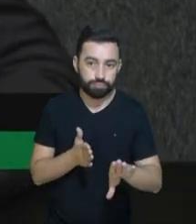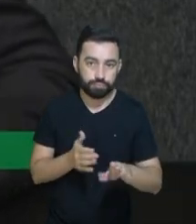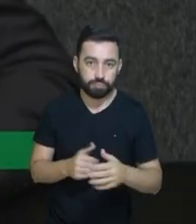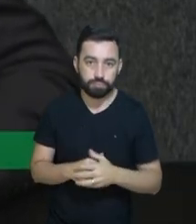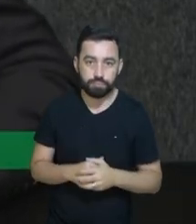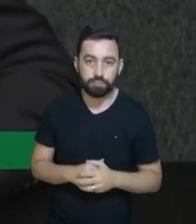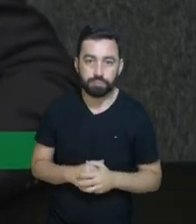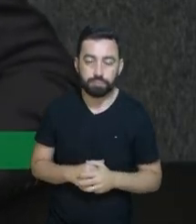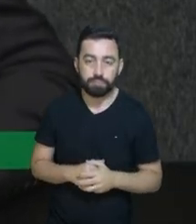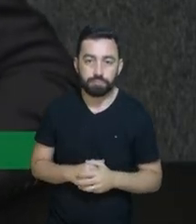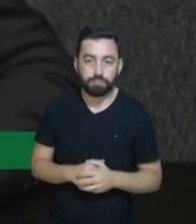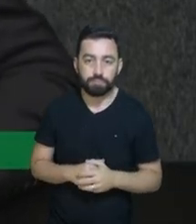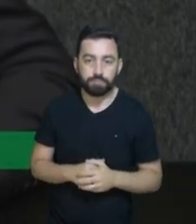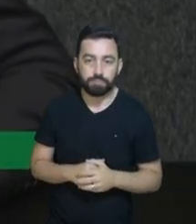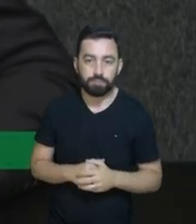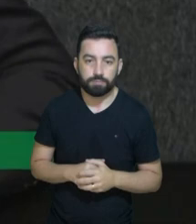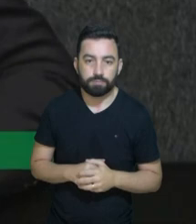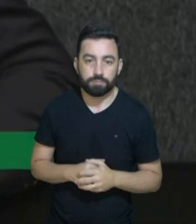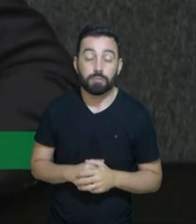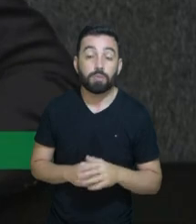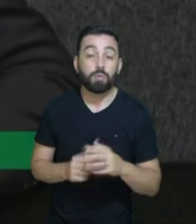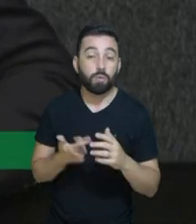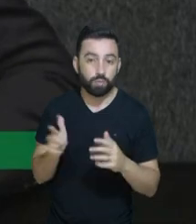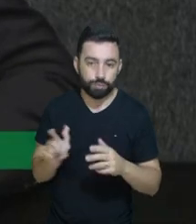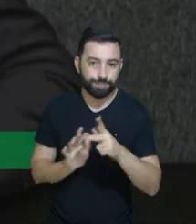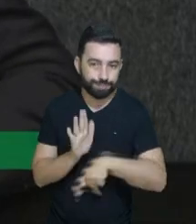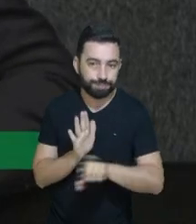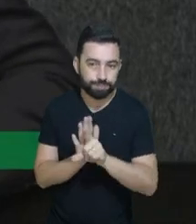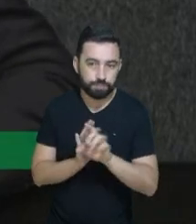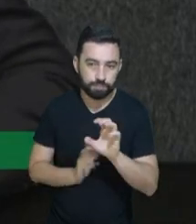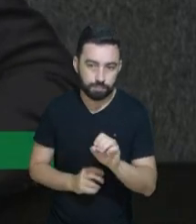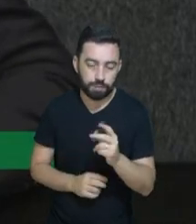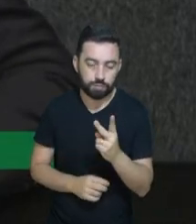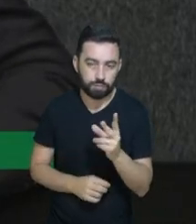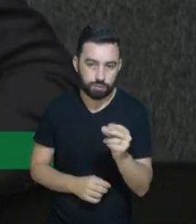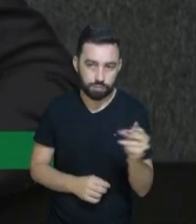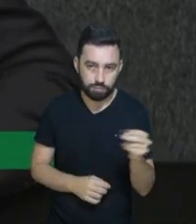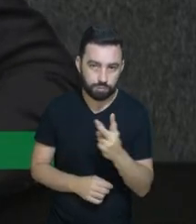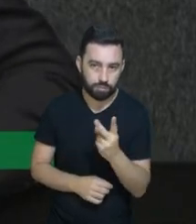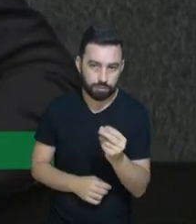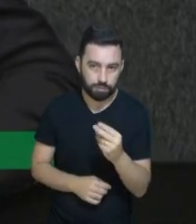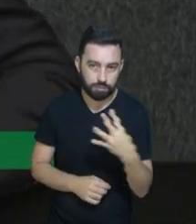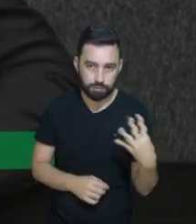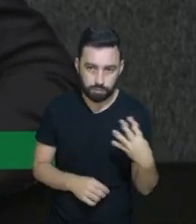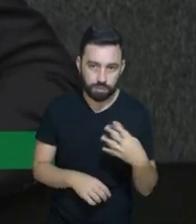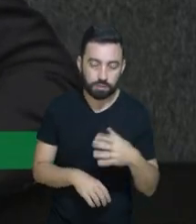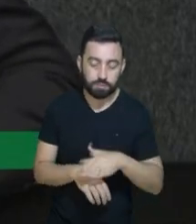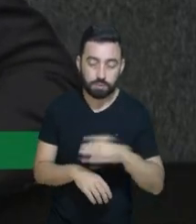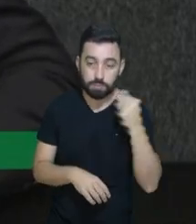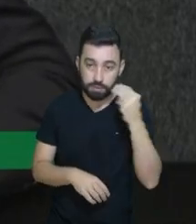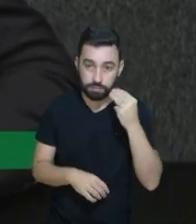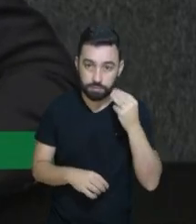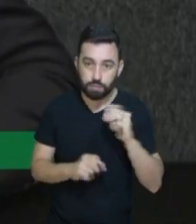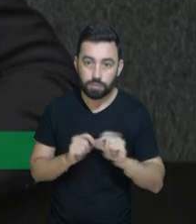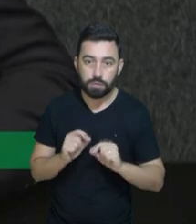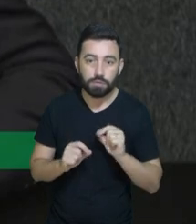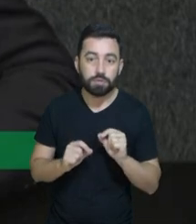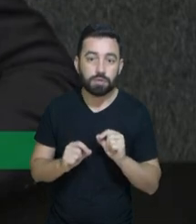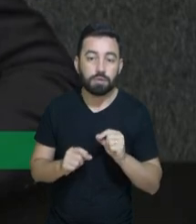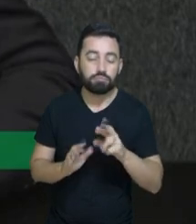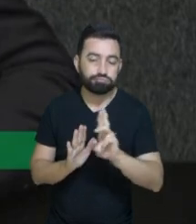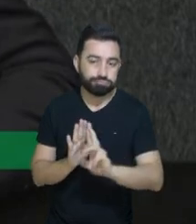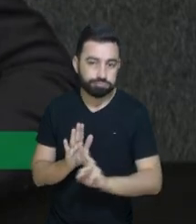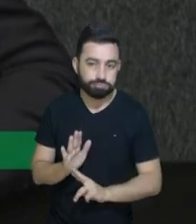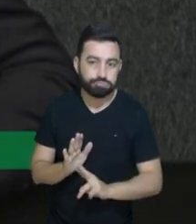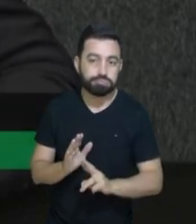autor Ok o o próximo ao projeto de lei 0200 2024 de autoria do deputado Márcio Machado que regulamenta a